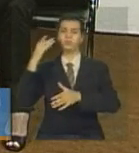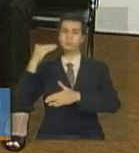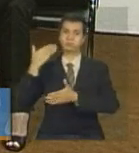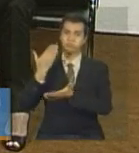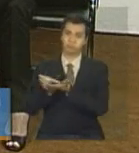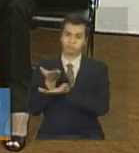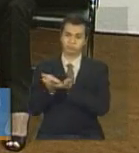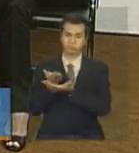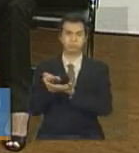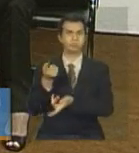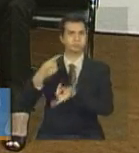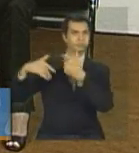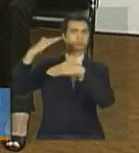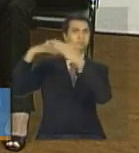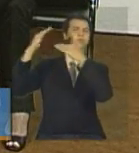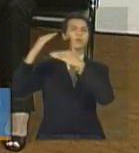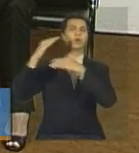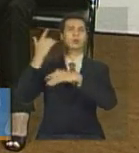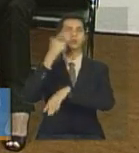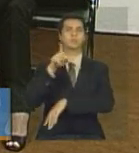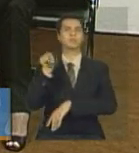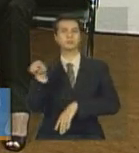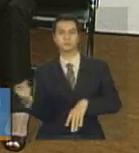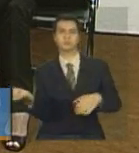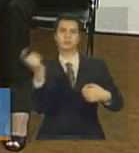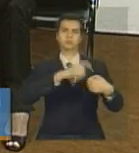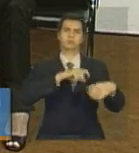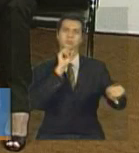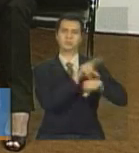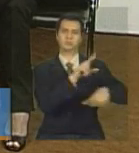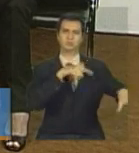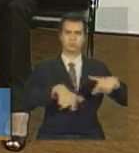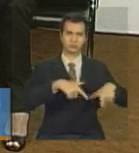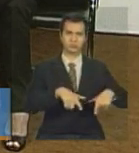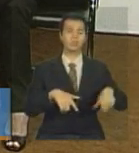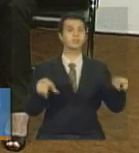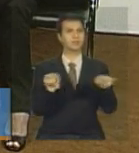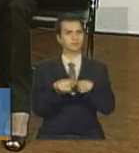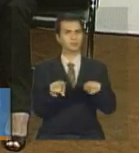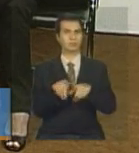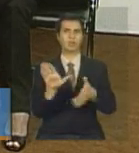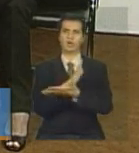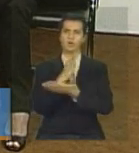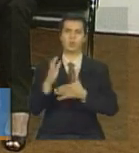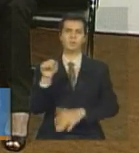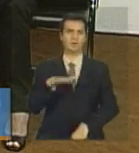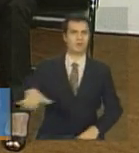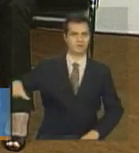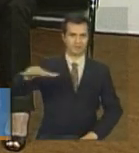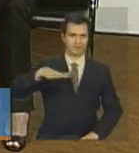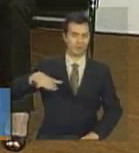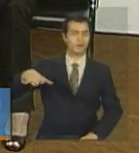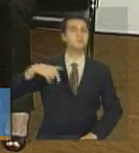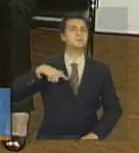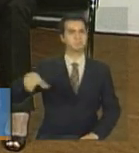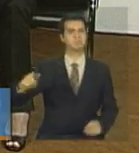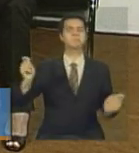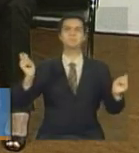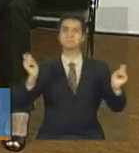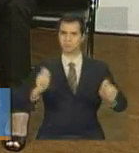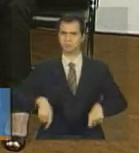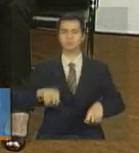empregabilidade garantida, né? Há outros setores da economia que também têm postos de trabalho que, na verdade, pouco